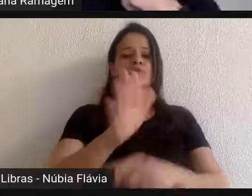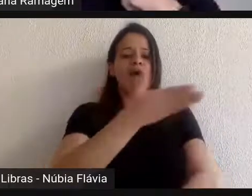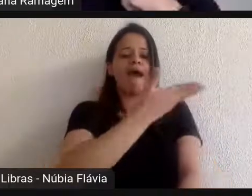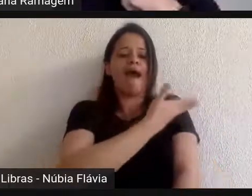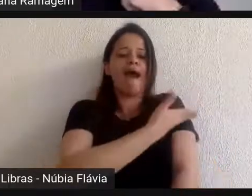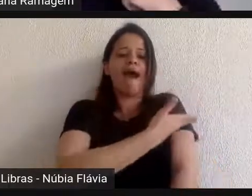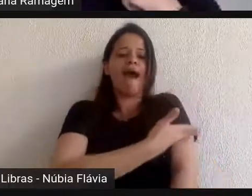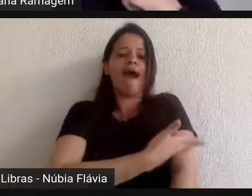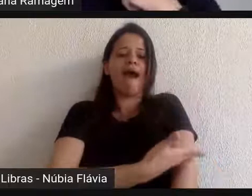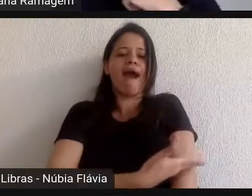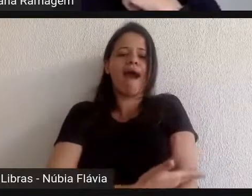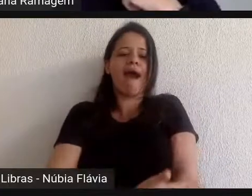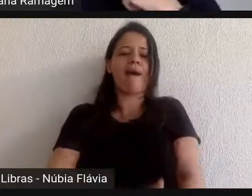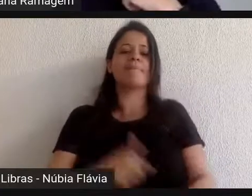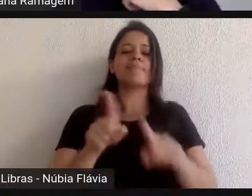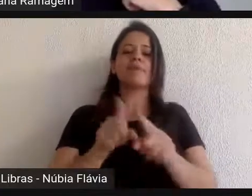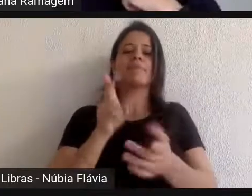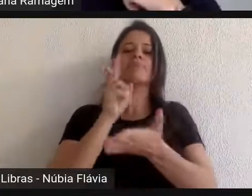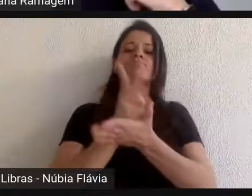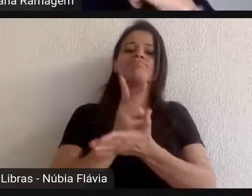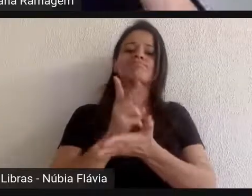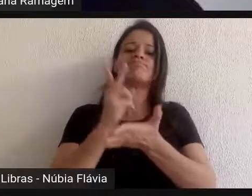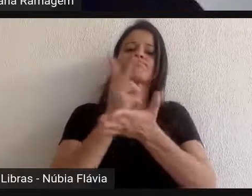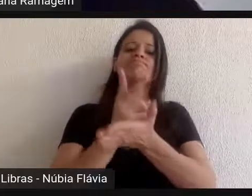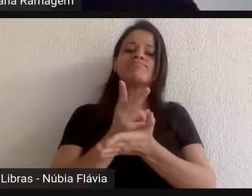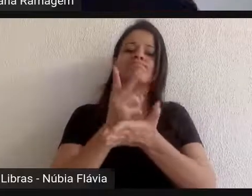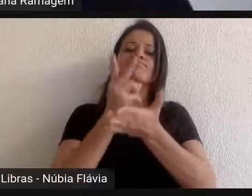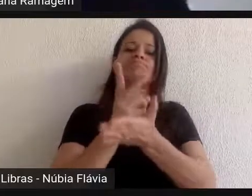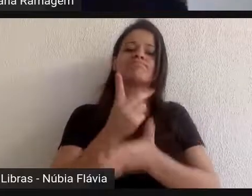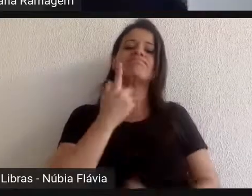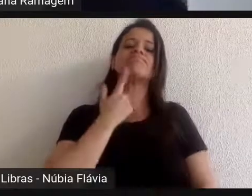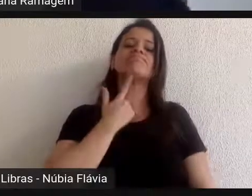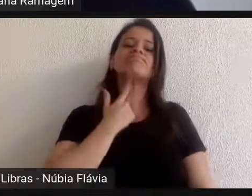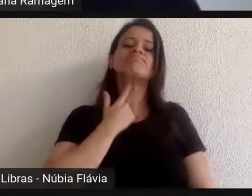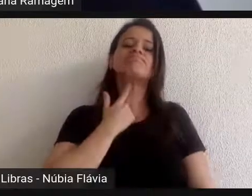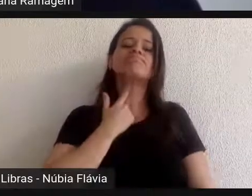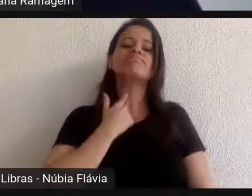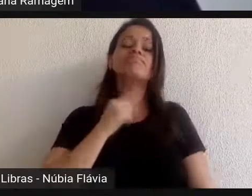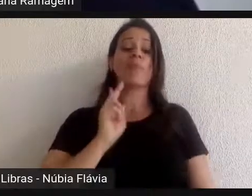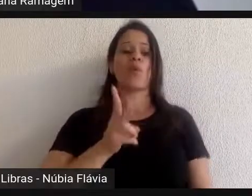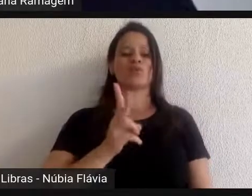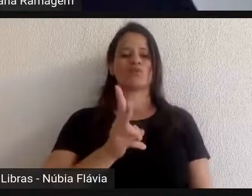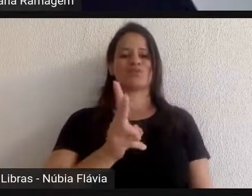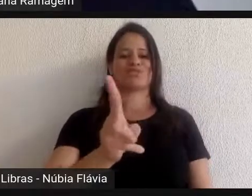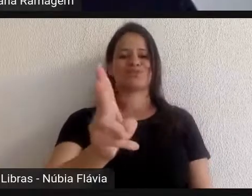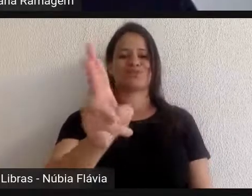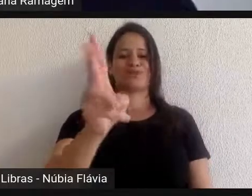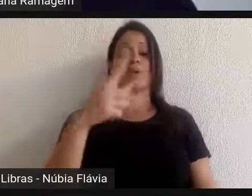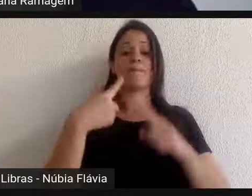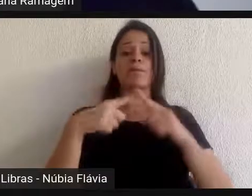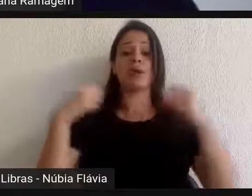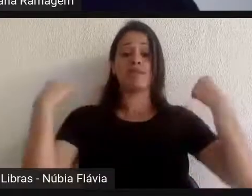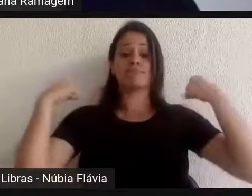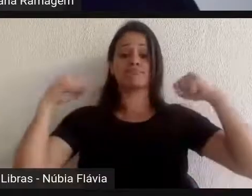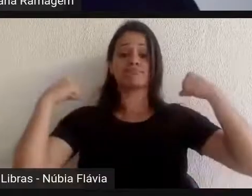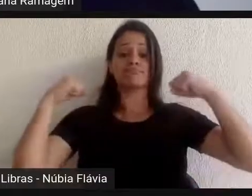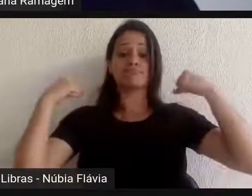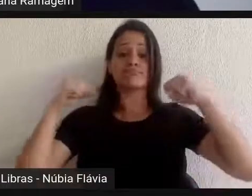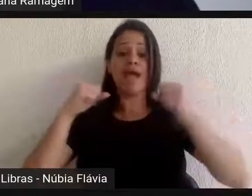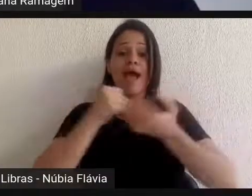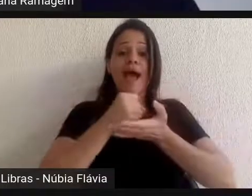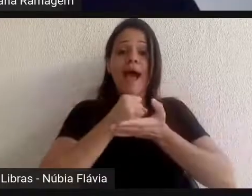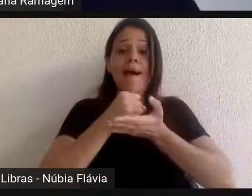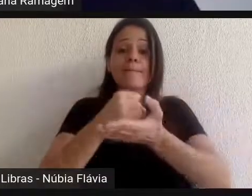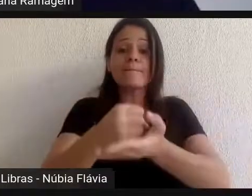e manter a regularidade desejada, porque o benefício da atividade física ele só vem